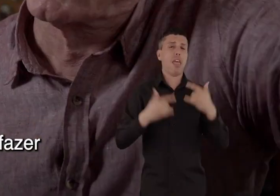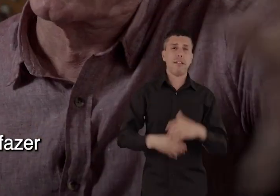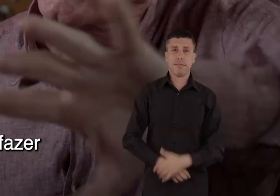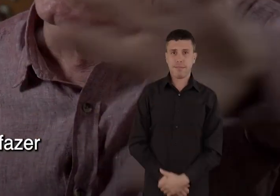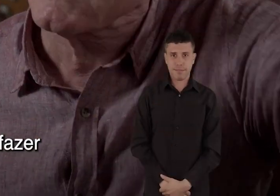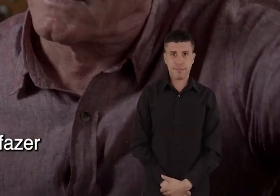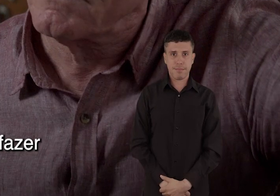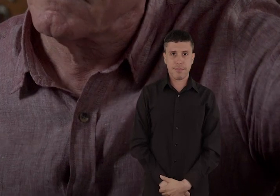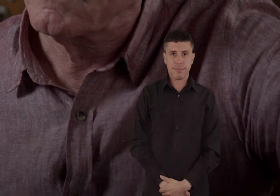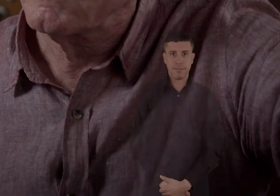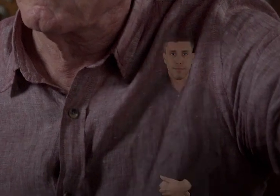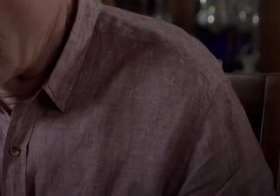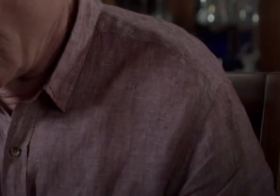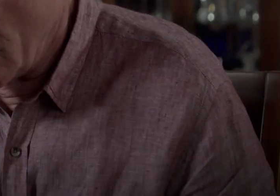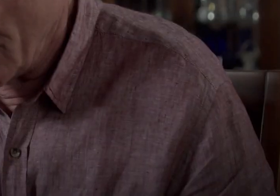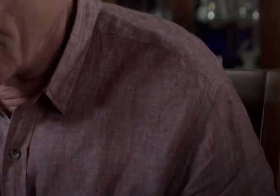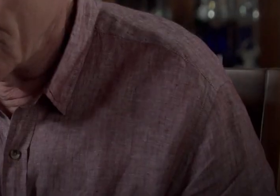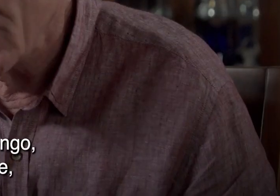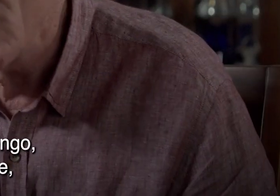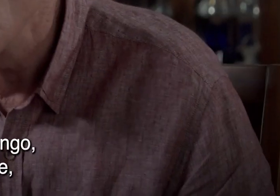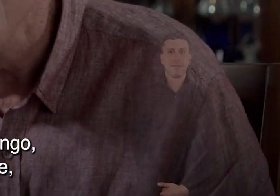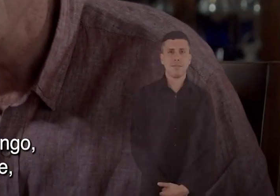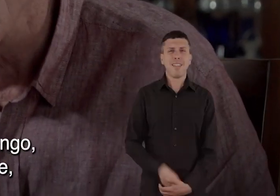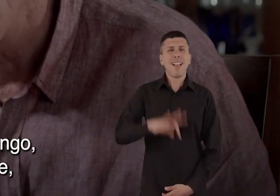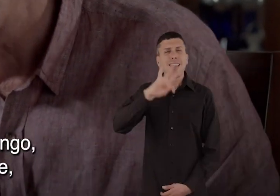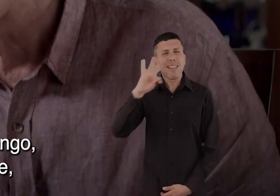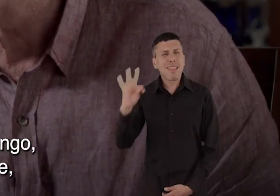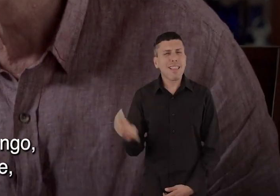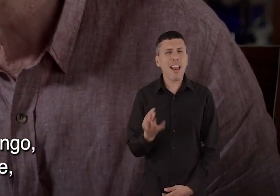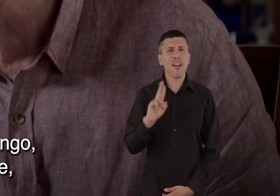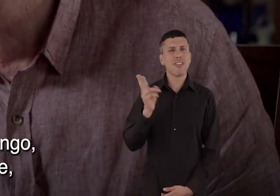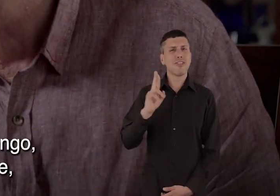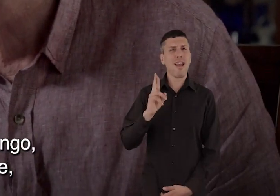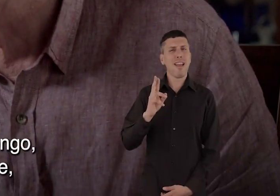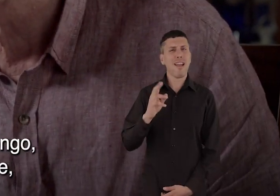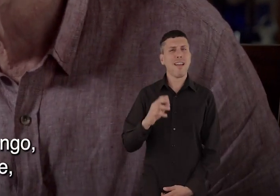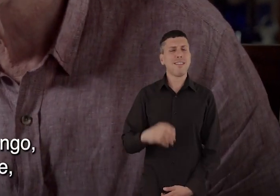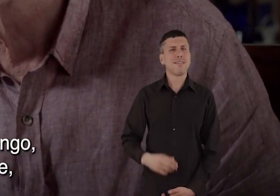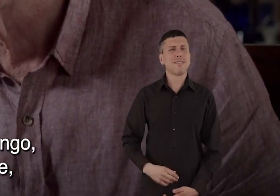vai satisfazer a ganância. Zanetti tem pele clara, cabelos grisalhos. Trilhões de reais ao longo, desde